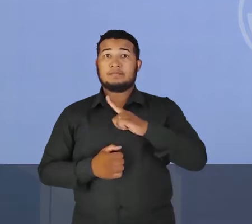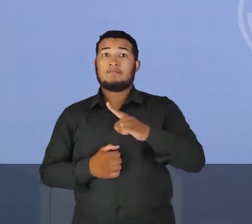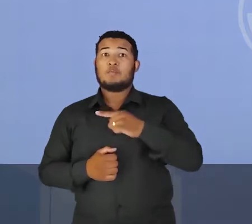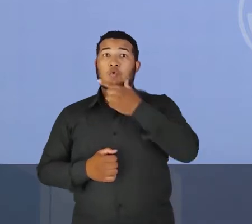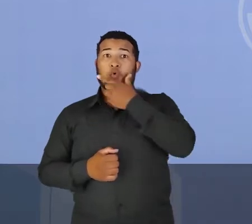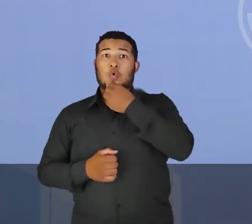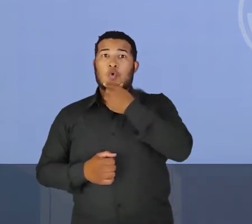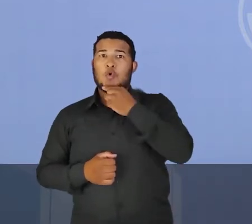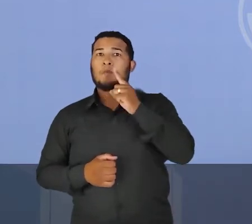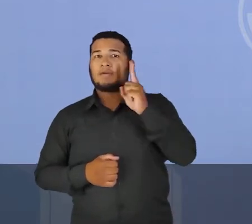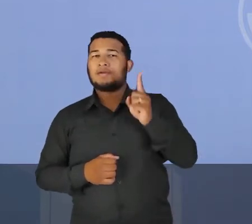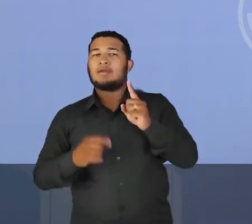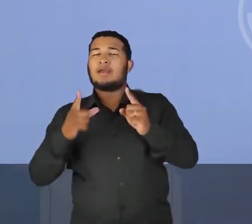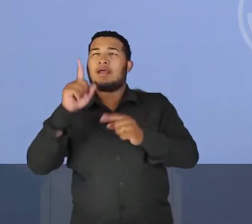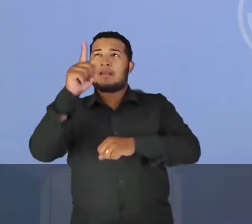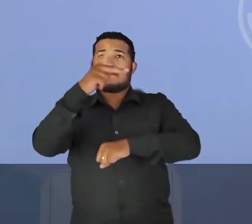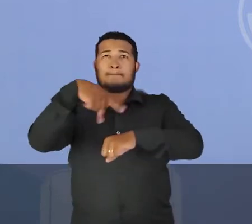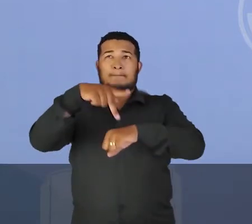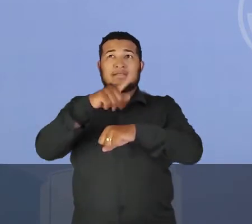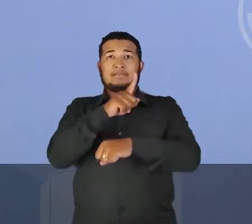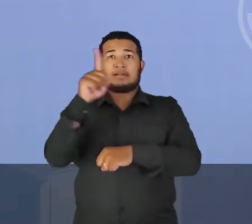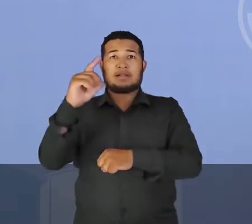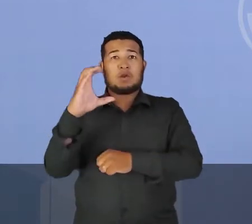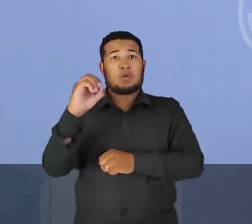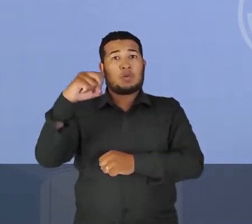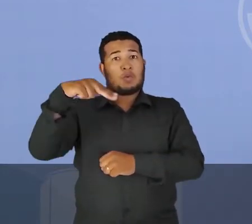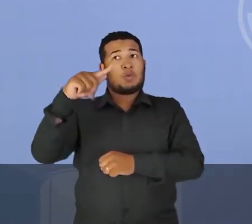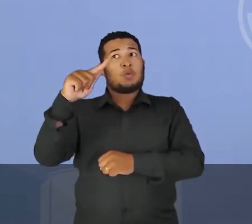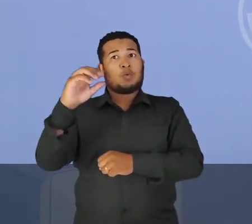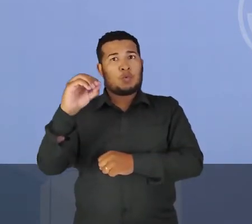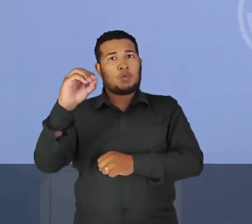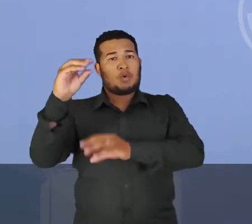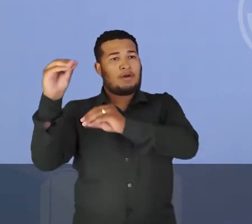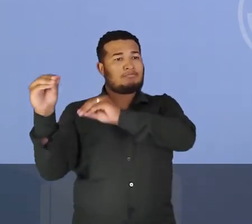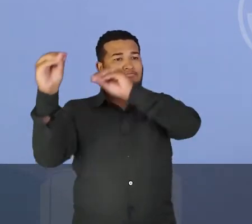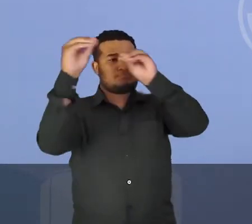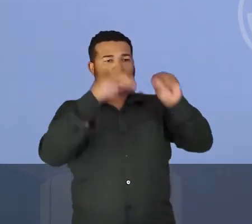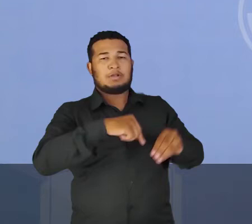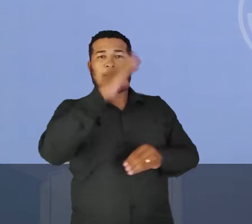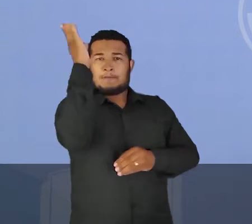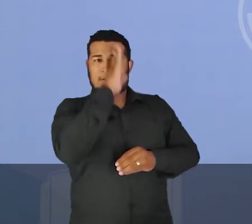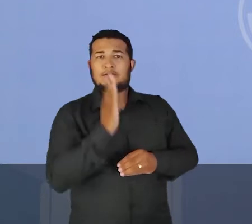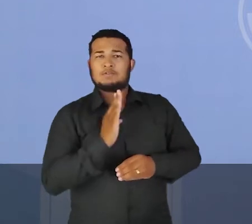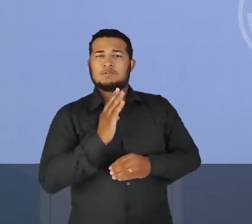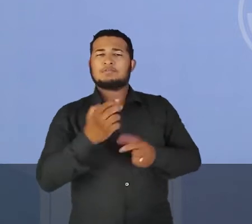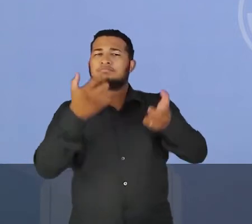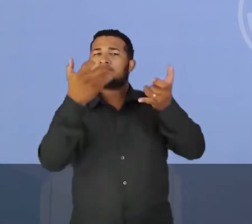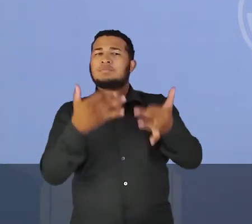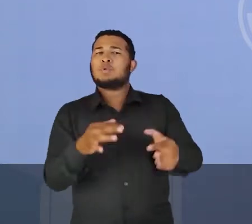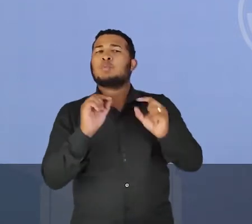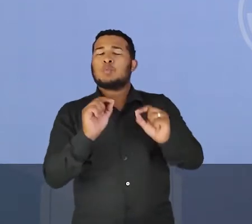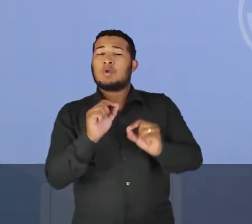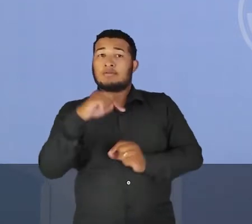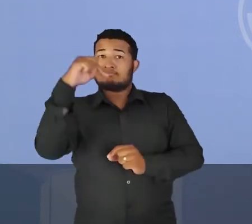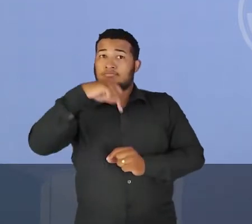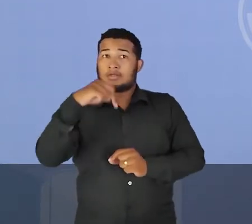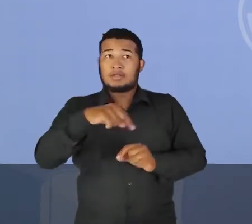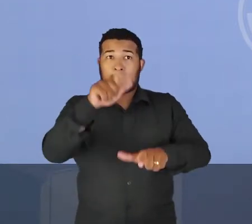é naturalizado brasileiro, mas ele nasceu no Congo, Kabengele Munanga, ele diz que aqui no Brasil as pessoas